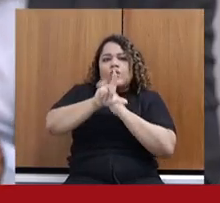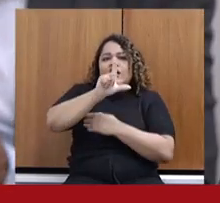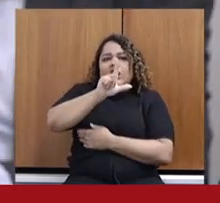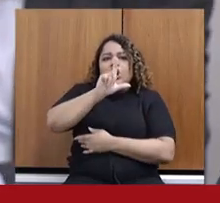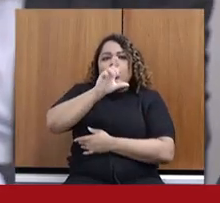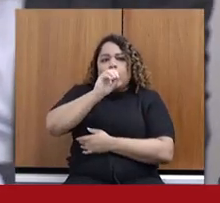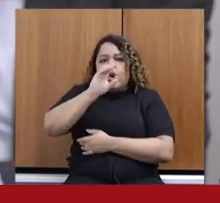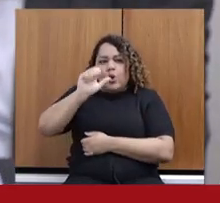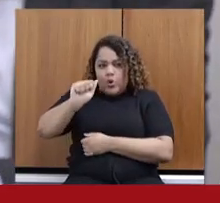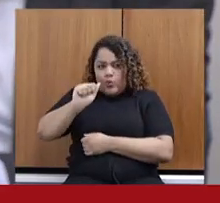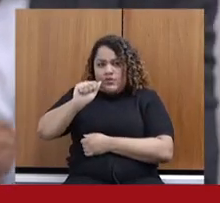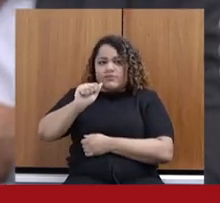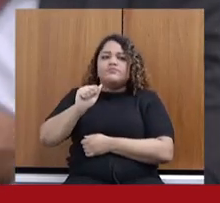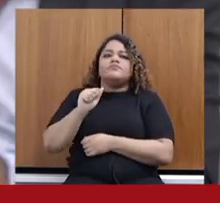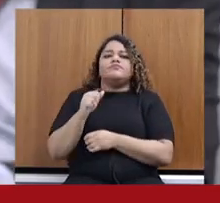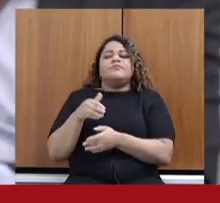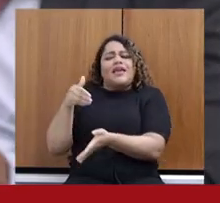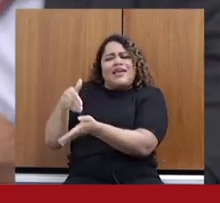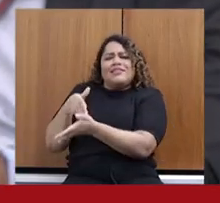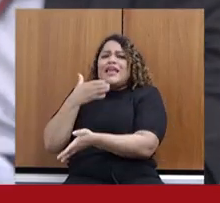mas no prazo mais célere possível.